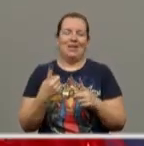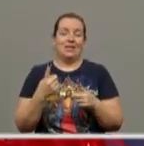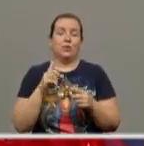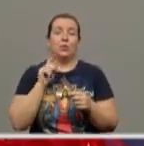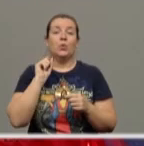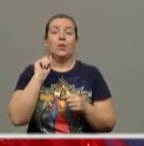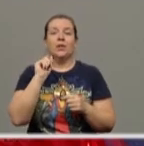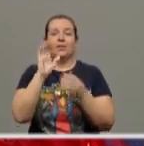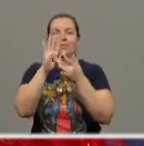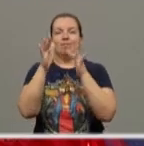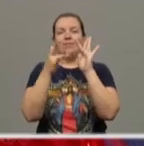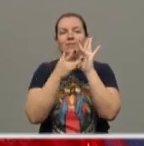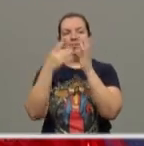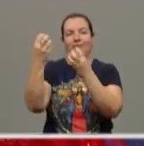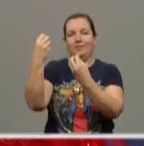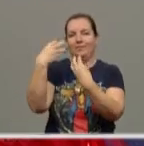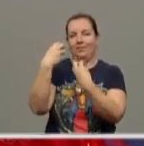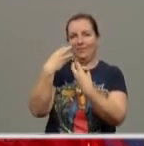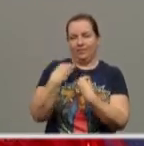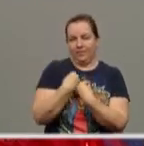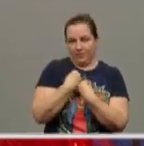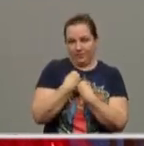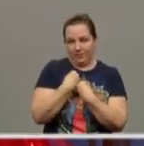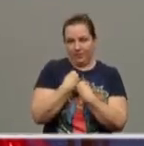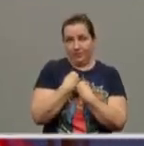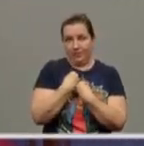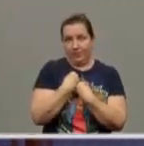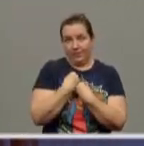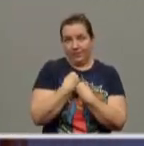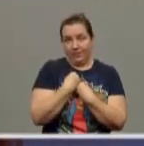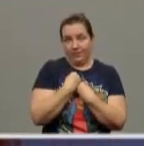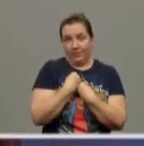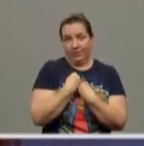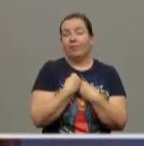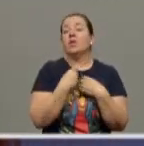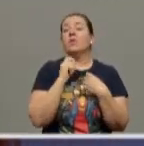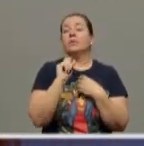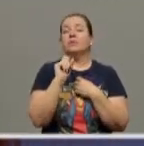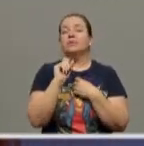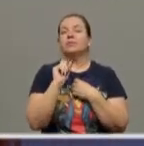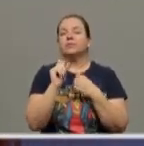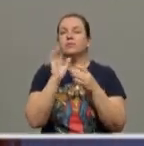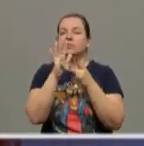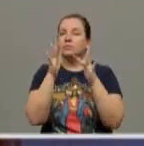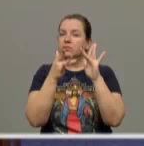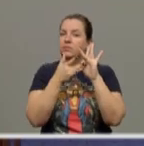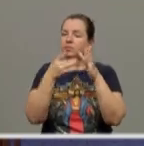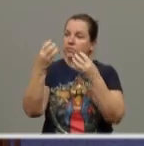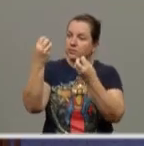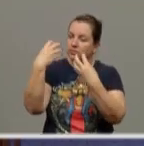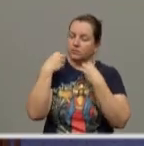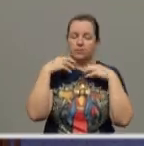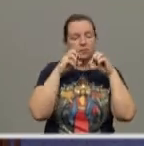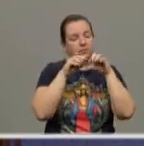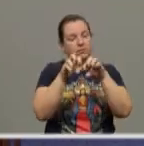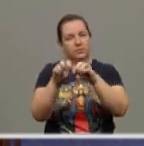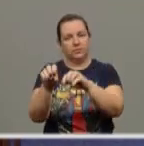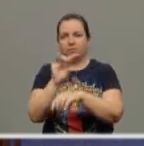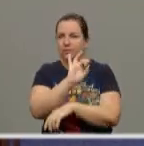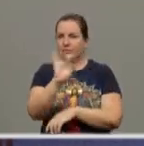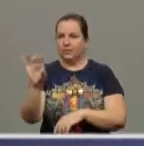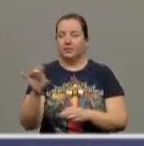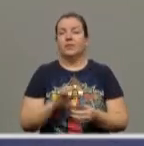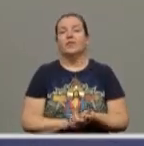nos ensina? Aquela frasezinha do Pai Nosso, que ela é importantíssima, e que muita gente não presta atenção, que